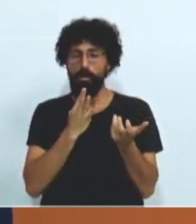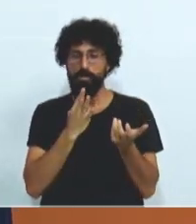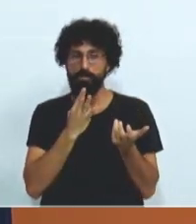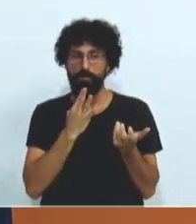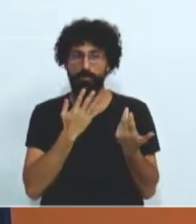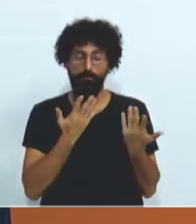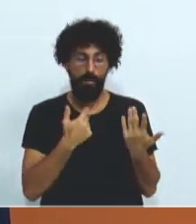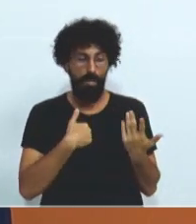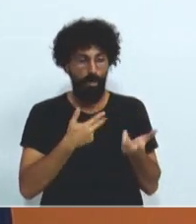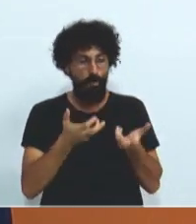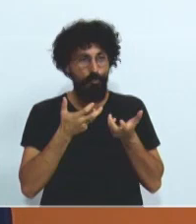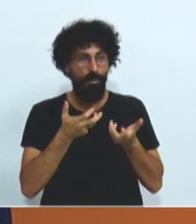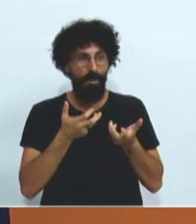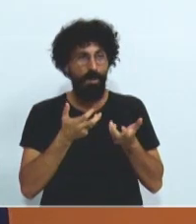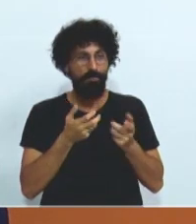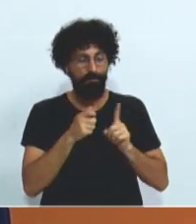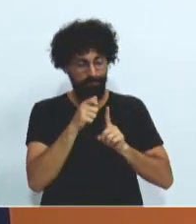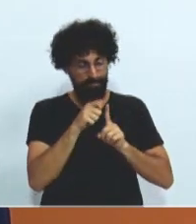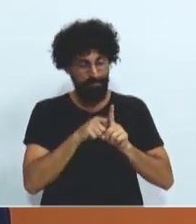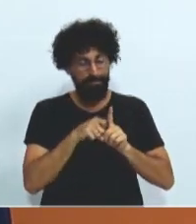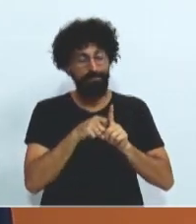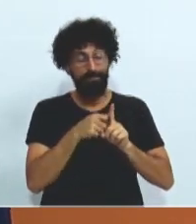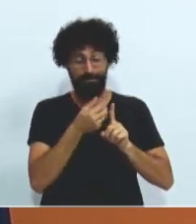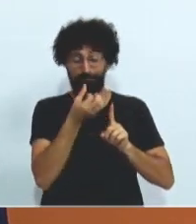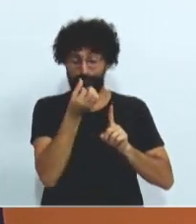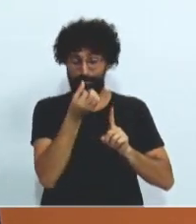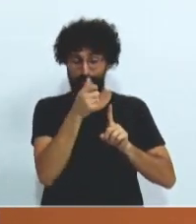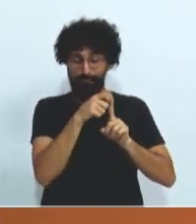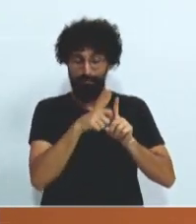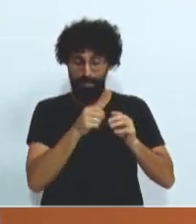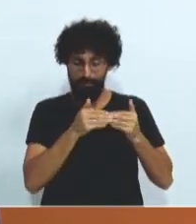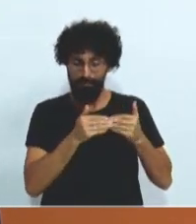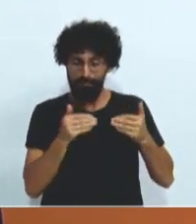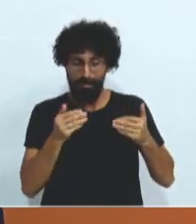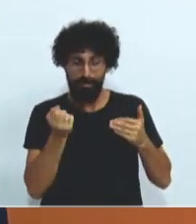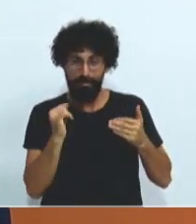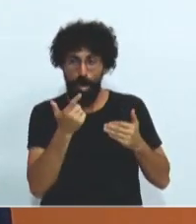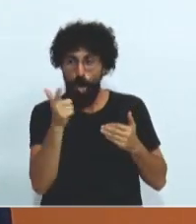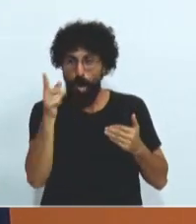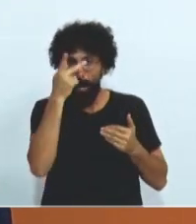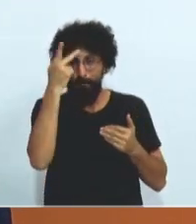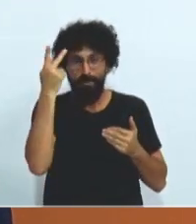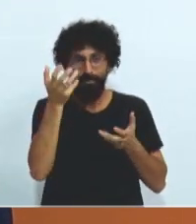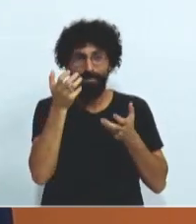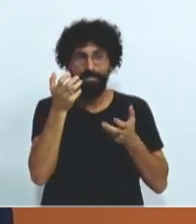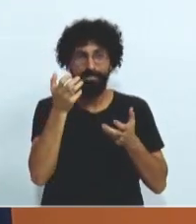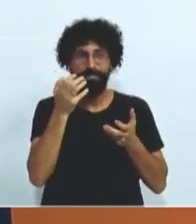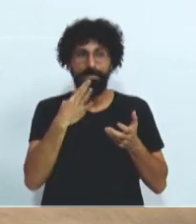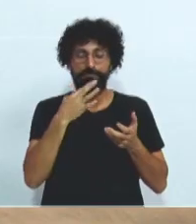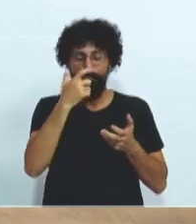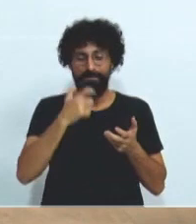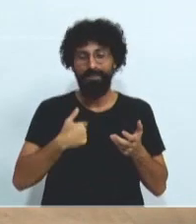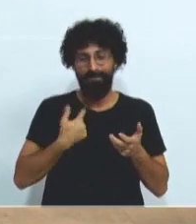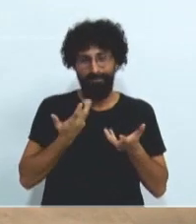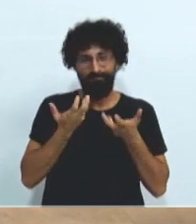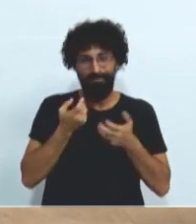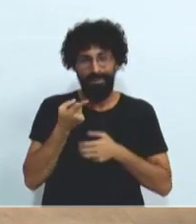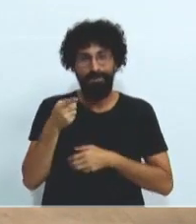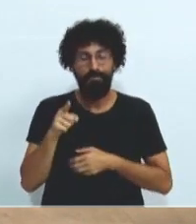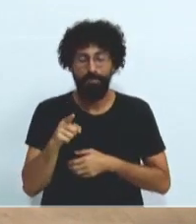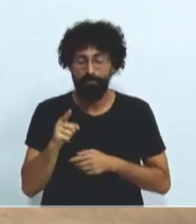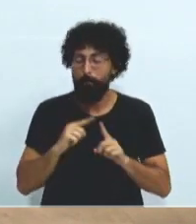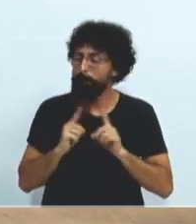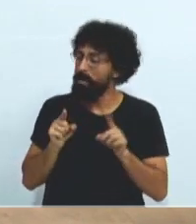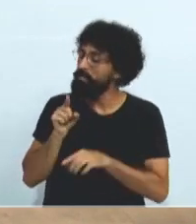que com 6 meses, se for de interesse de quem recebeu, eu também tenho vontade de conhecê-lo. Mas isso diminuiu de alguma forma a